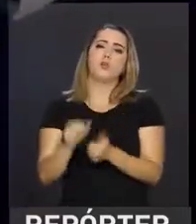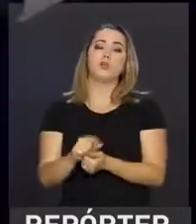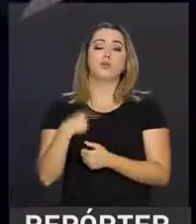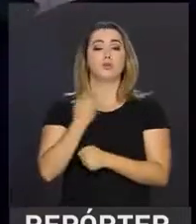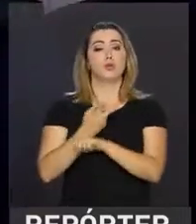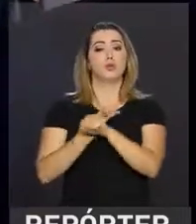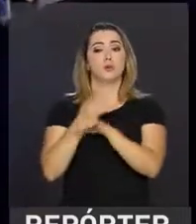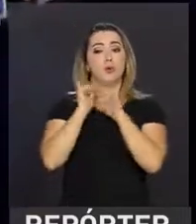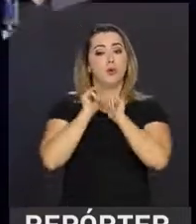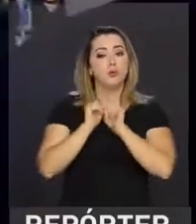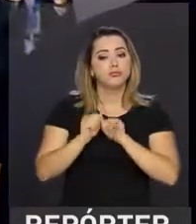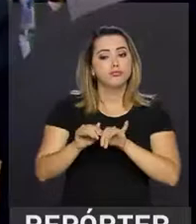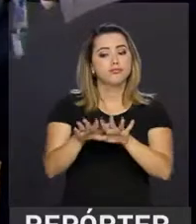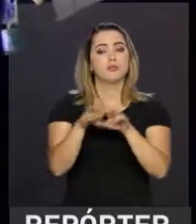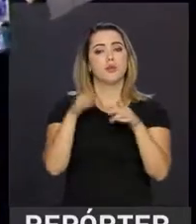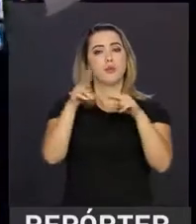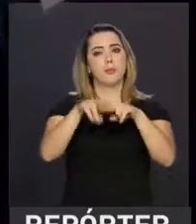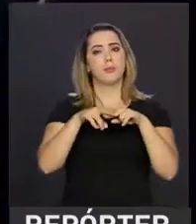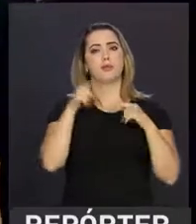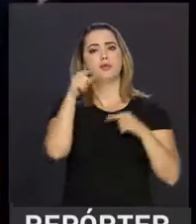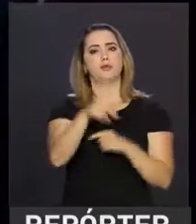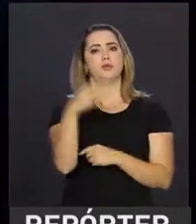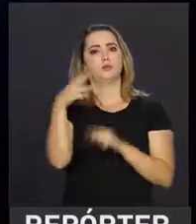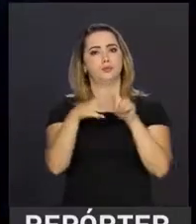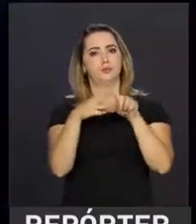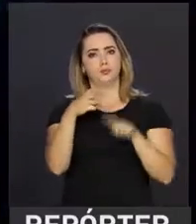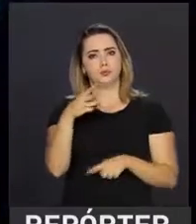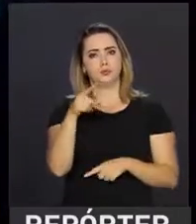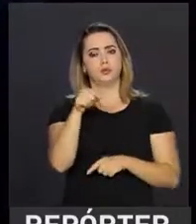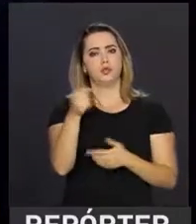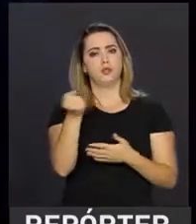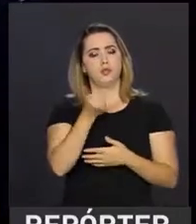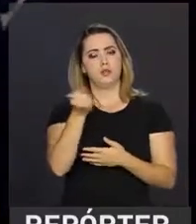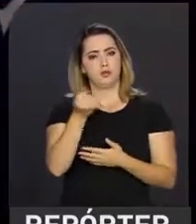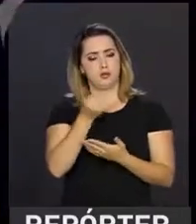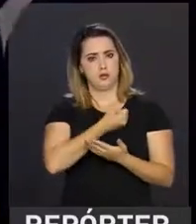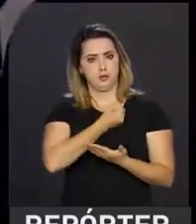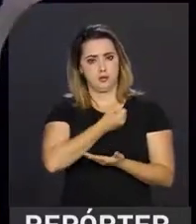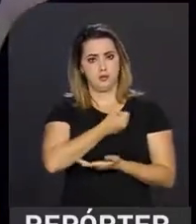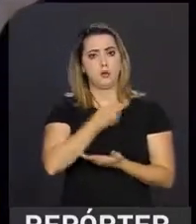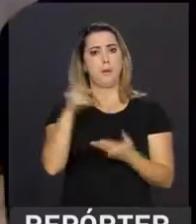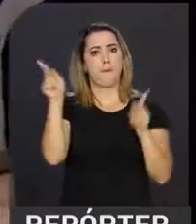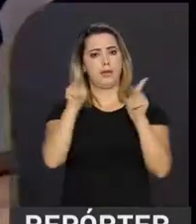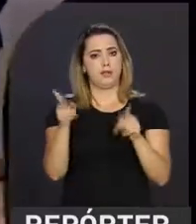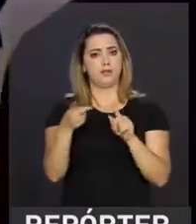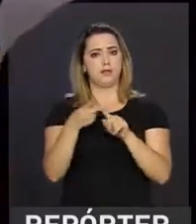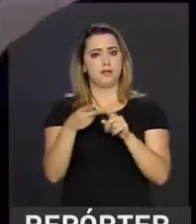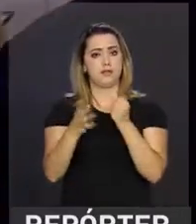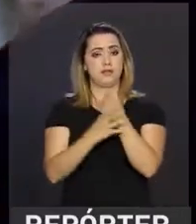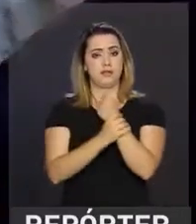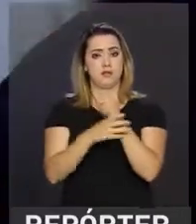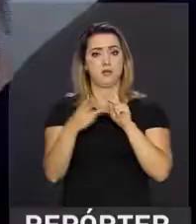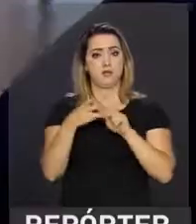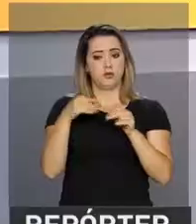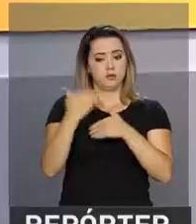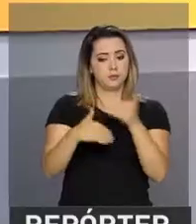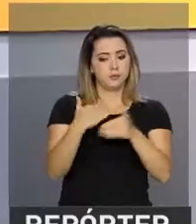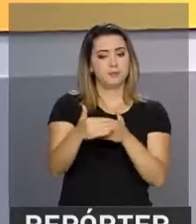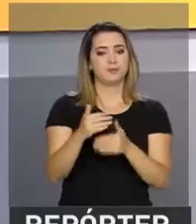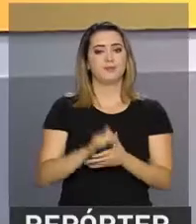procuramos transmitir, pautados por estes 3 dados que eu acabei de apontar: paz, segurança e